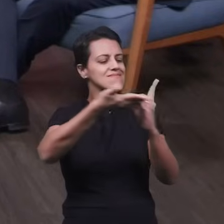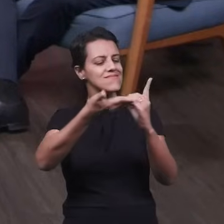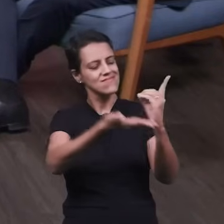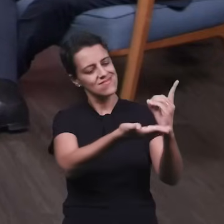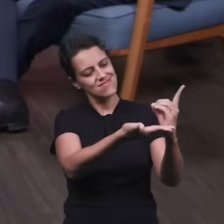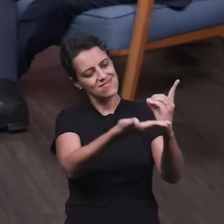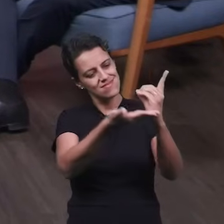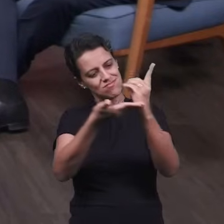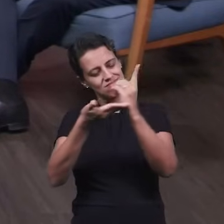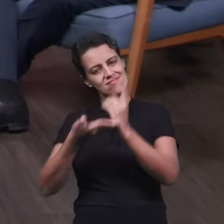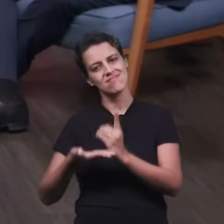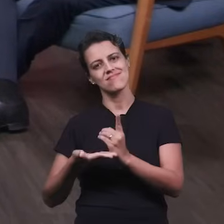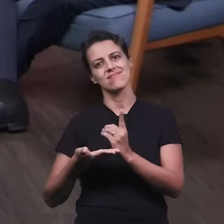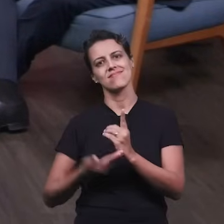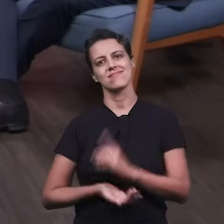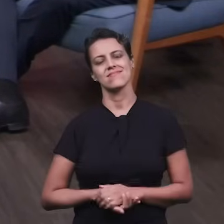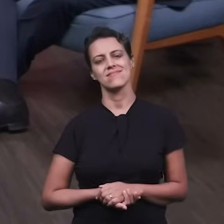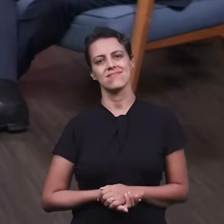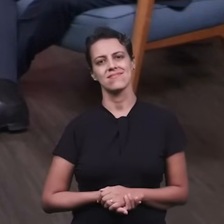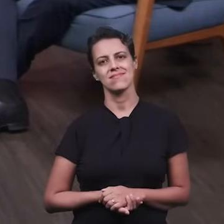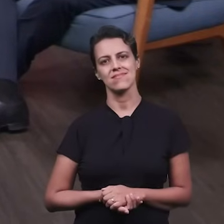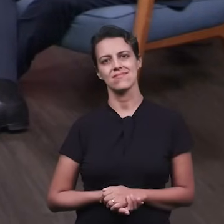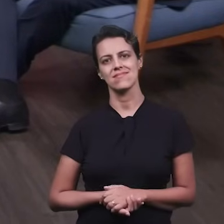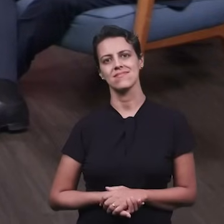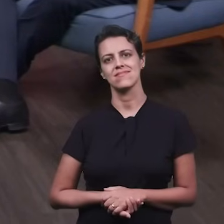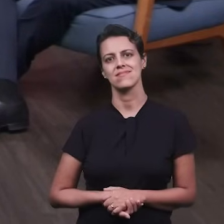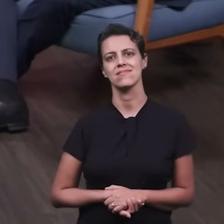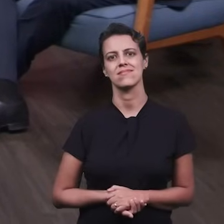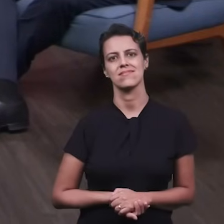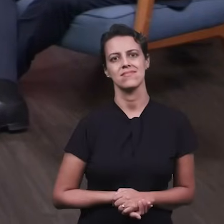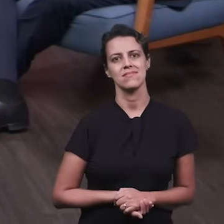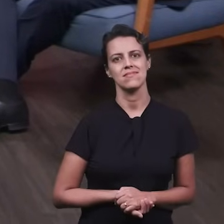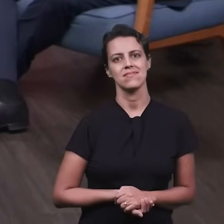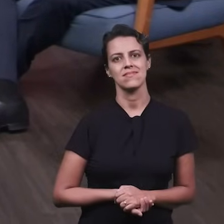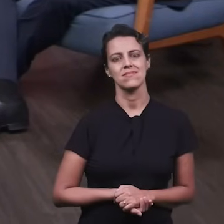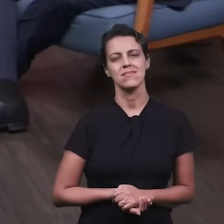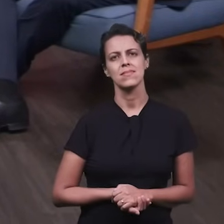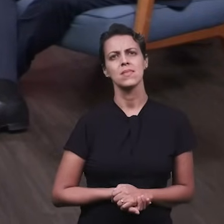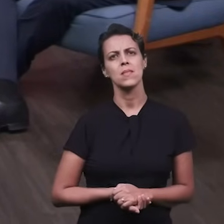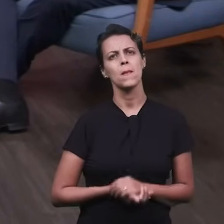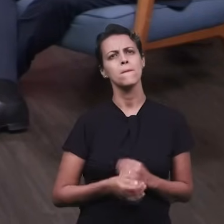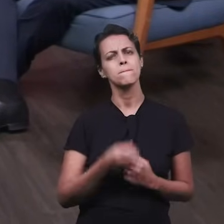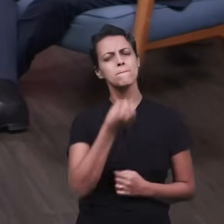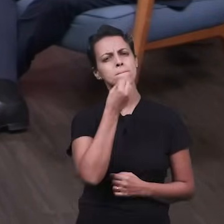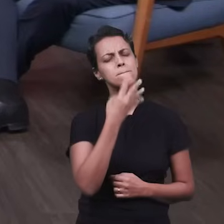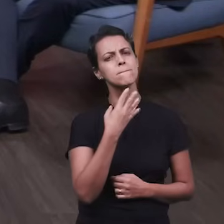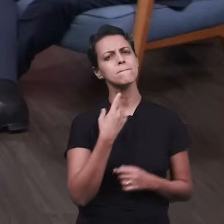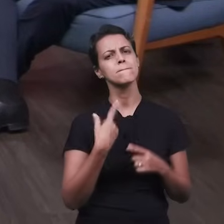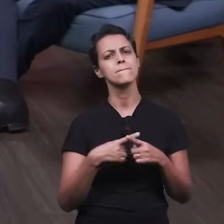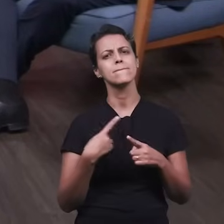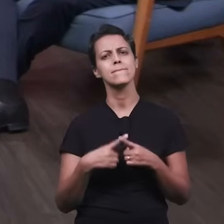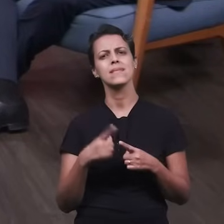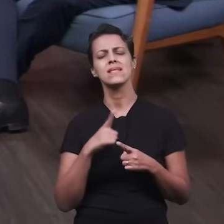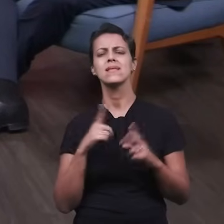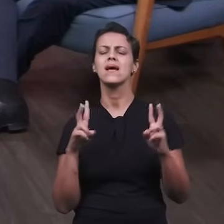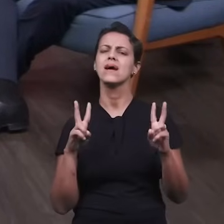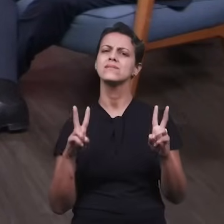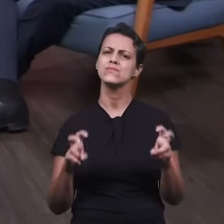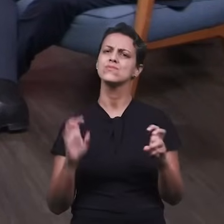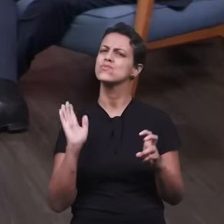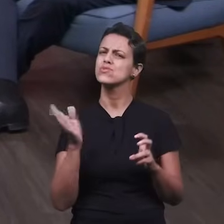rei. Agora, talvez fosse bom fazer uma nota em relação a um assunto que é tão familiar. Nós temos um público aqui